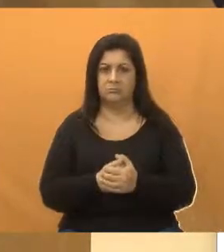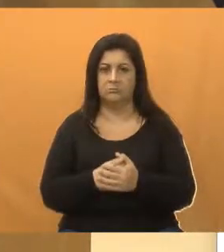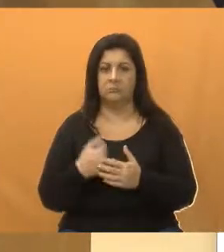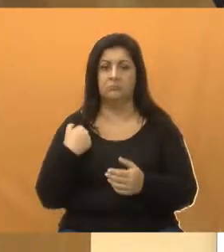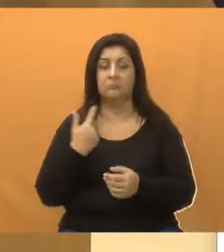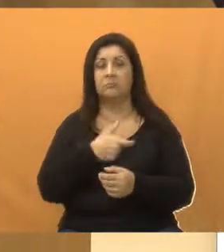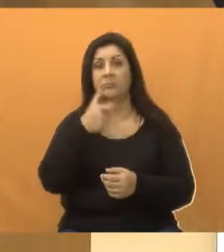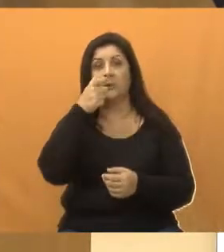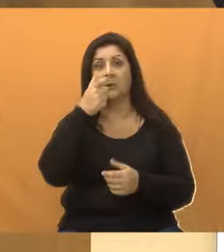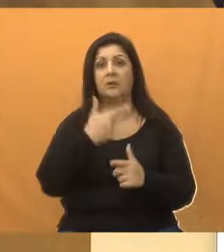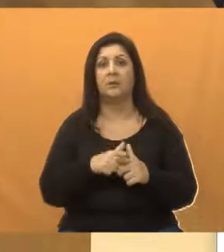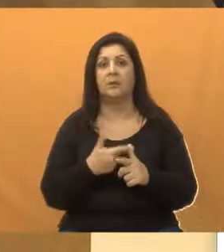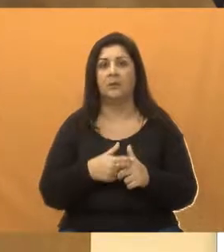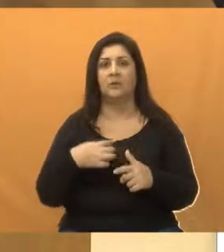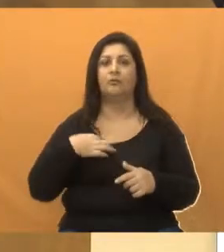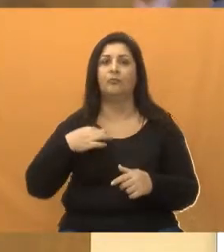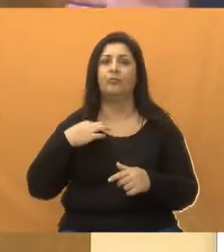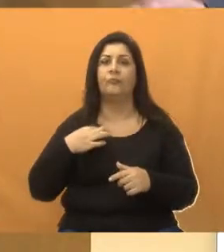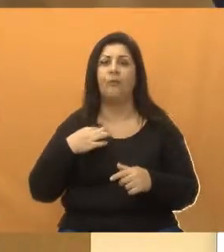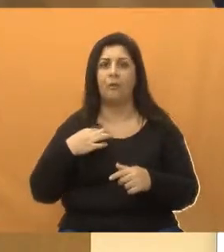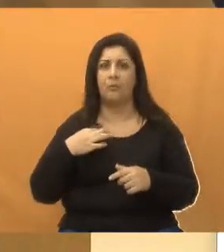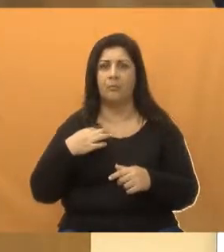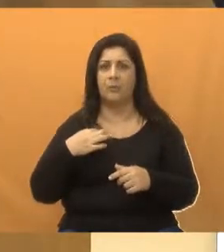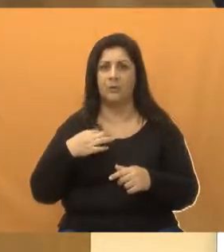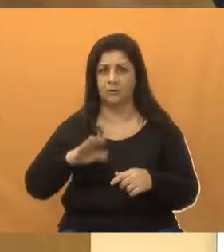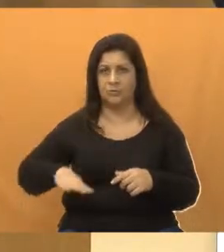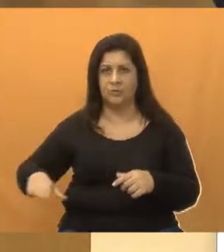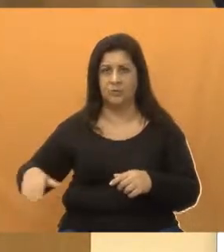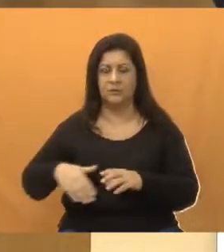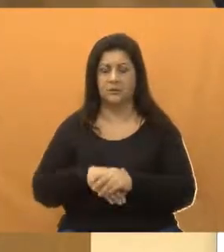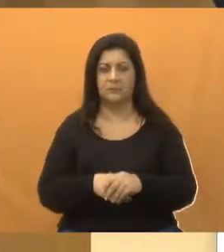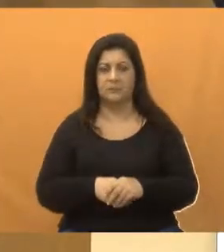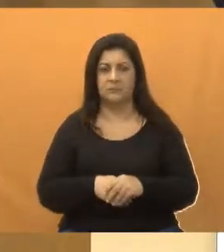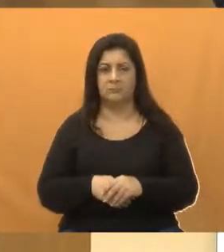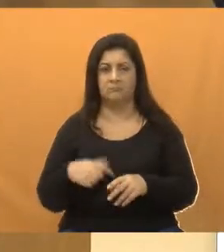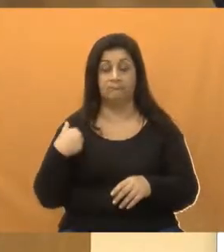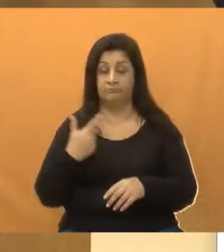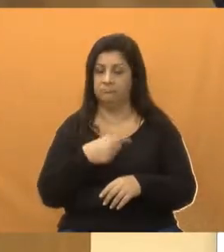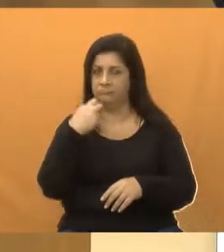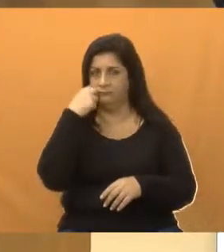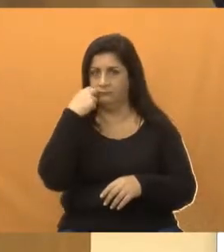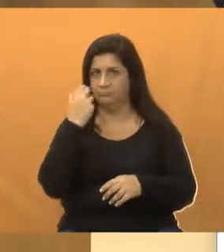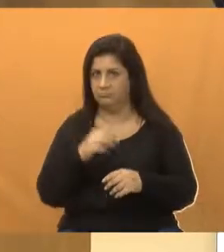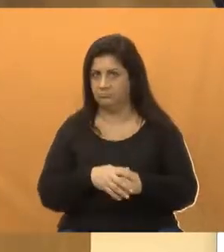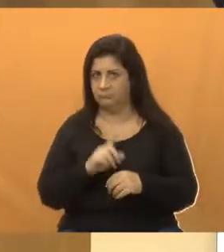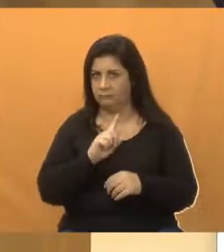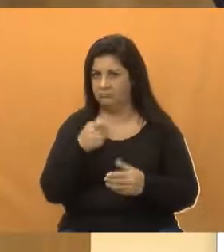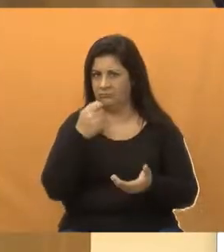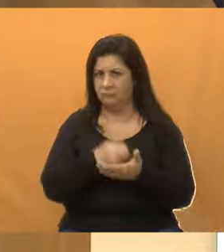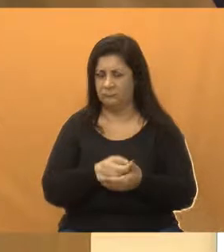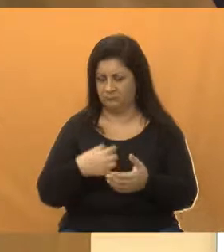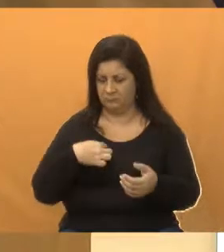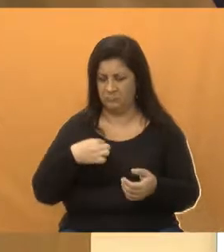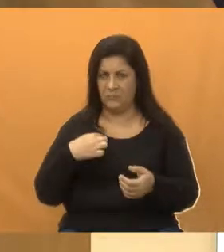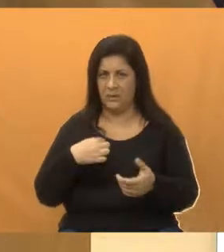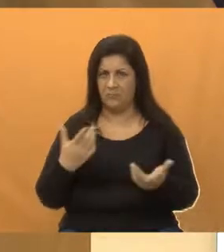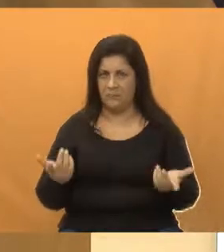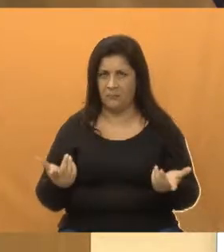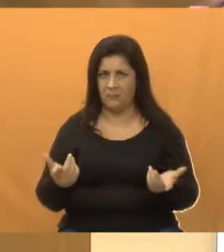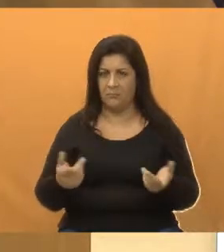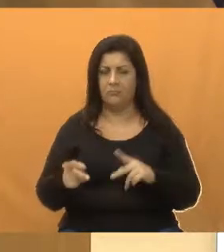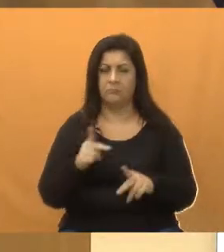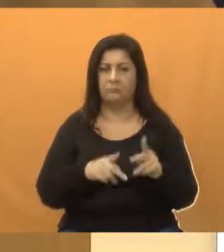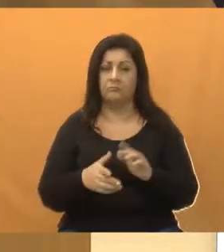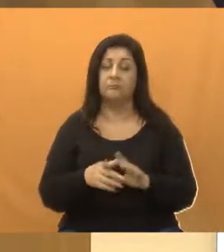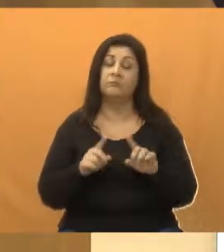com a questão dos uniformes, que de fato para nós foi uma vergonha não conseguir comprar um uniforme decente para a nossa